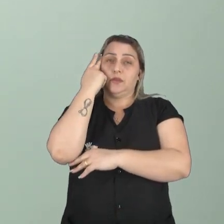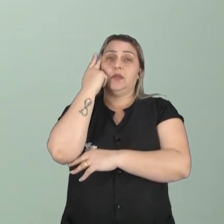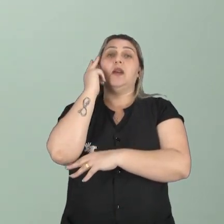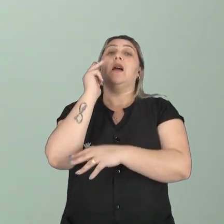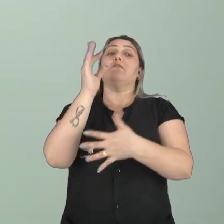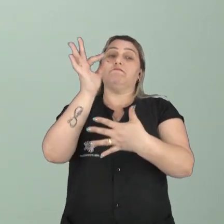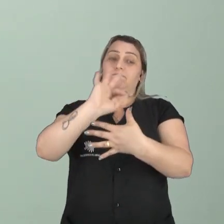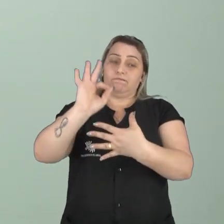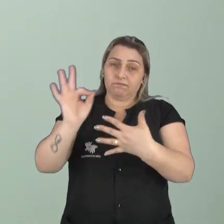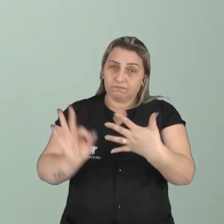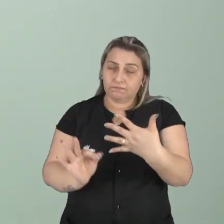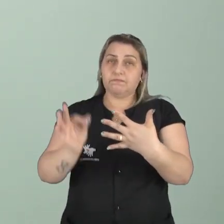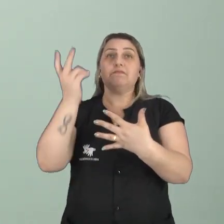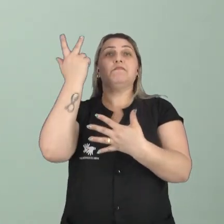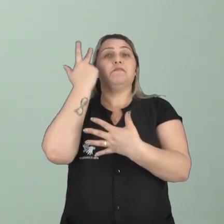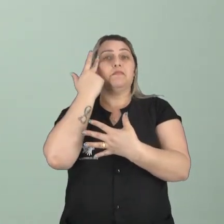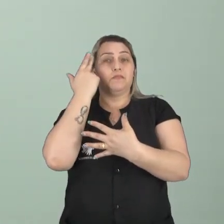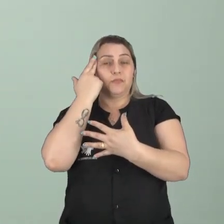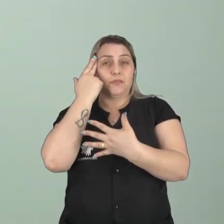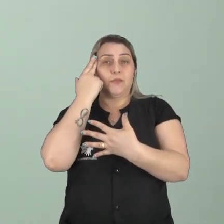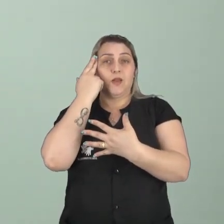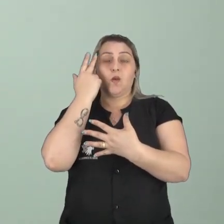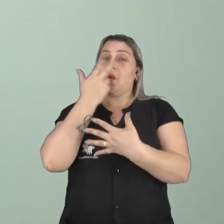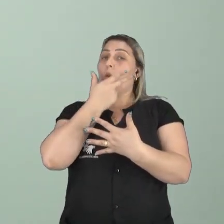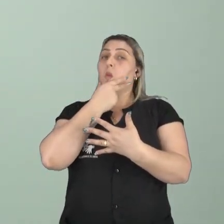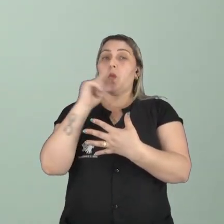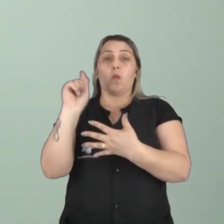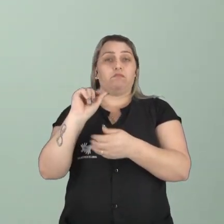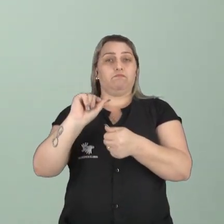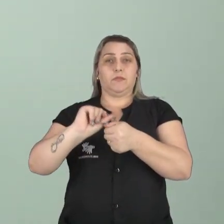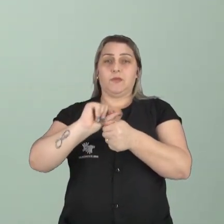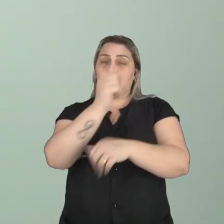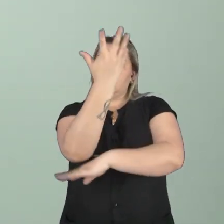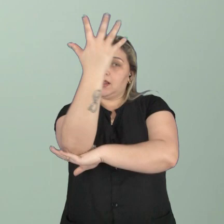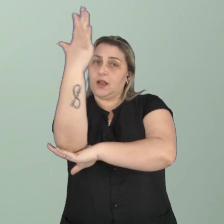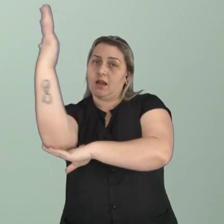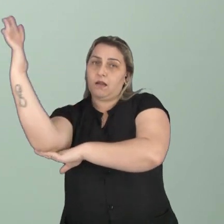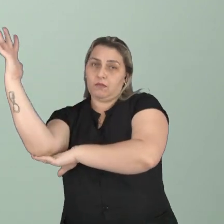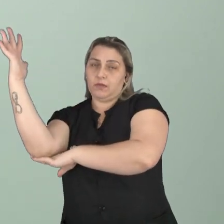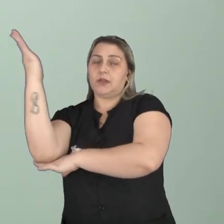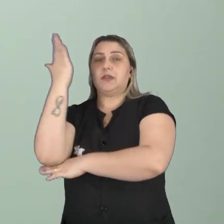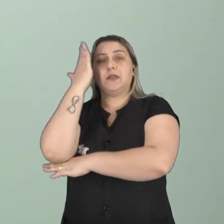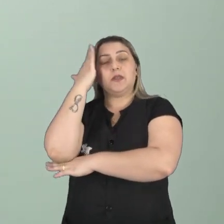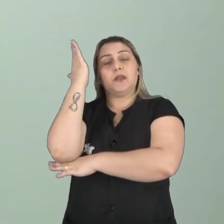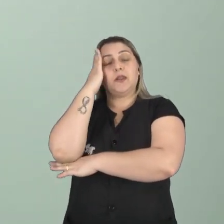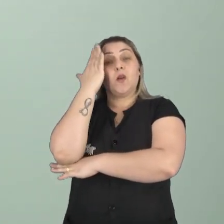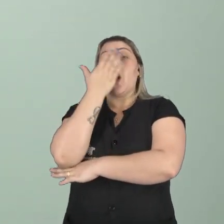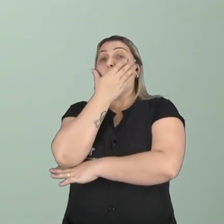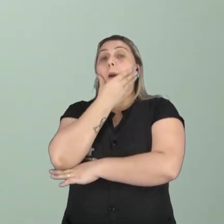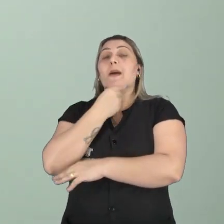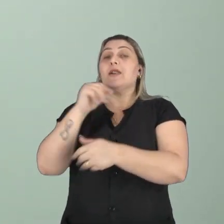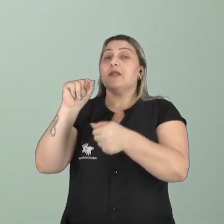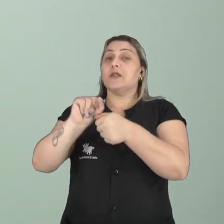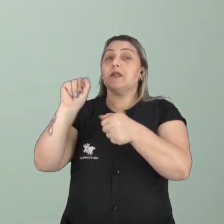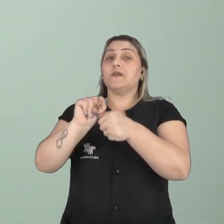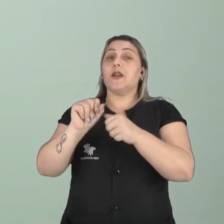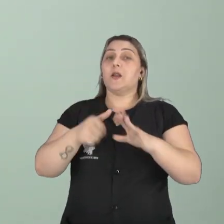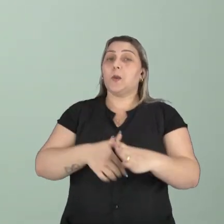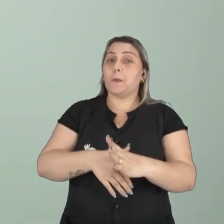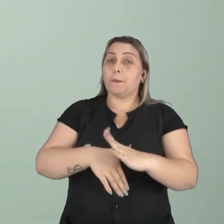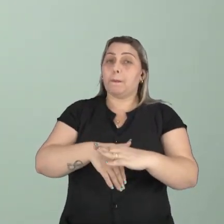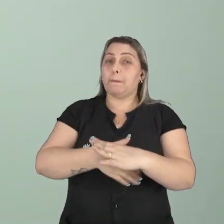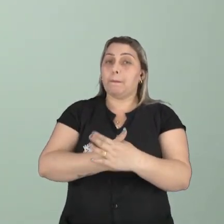são elementos naturais. Não foi o ser humano que criou a árvore, entende? Não foi o ser humano que criou o